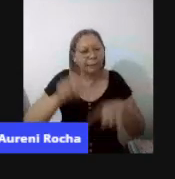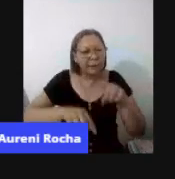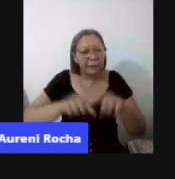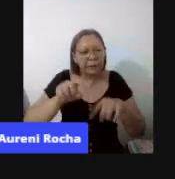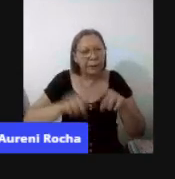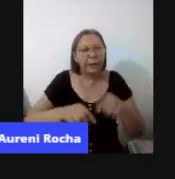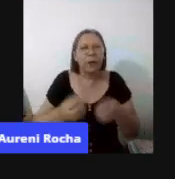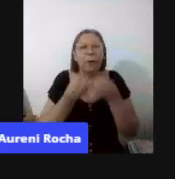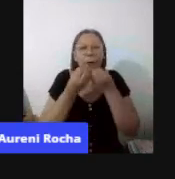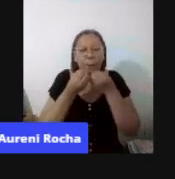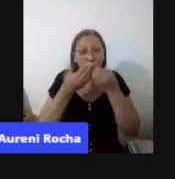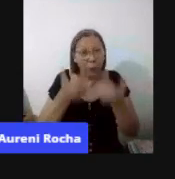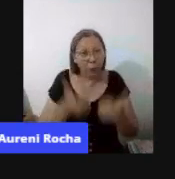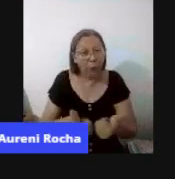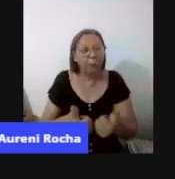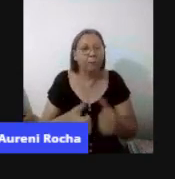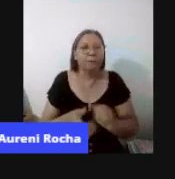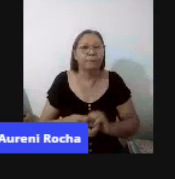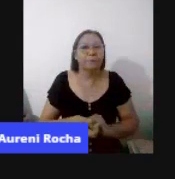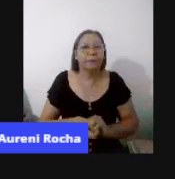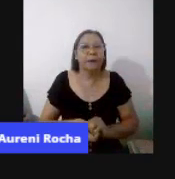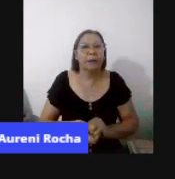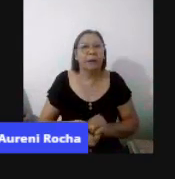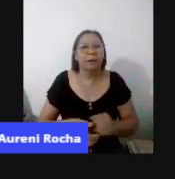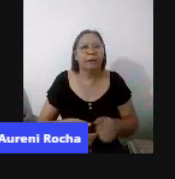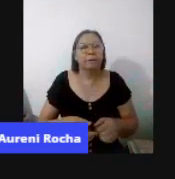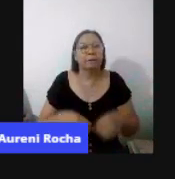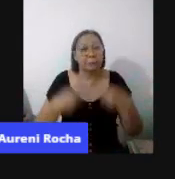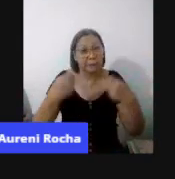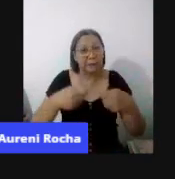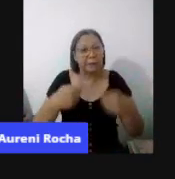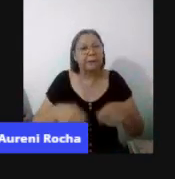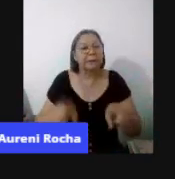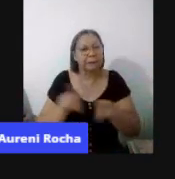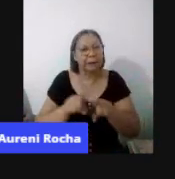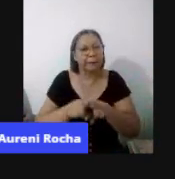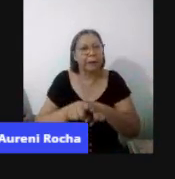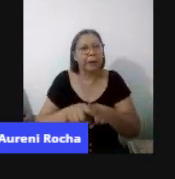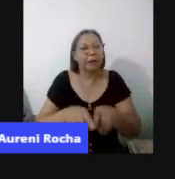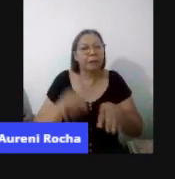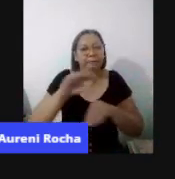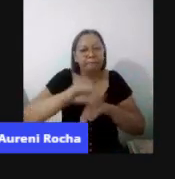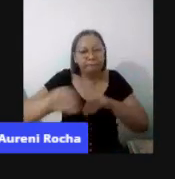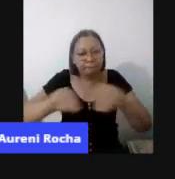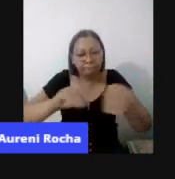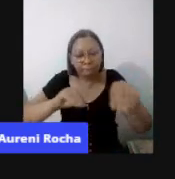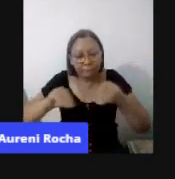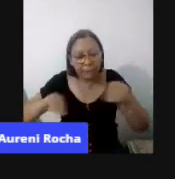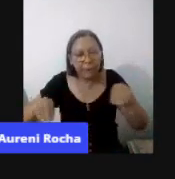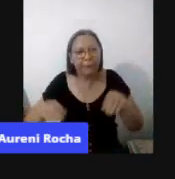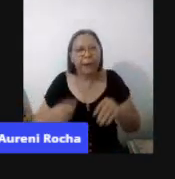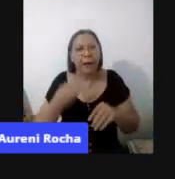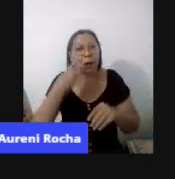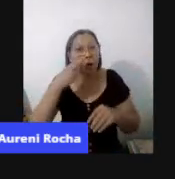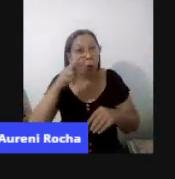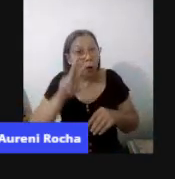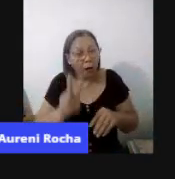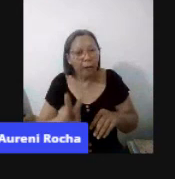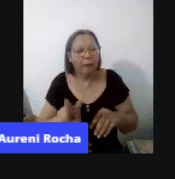da rede. Claro que a gente tem que filtrar, né? Faz parte do processo do professor estar filtrando também